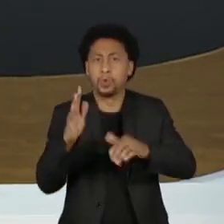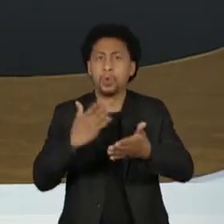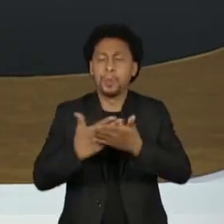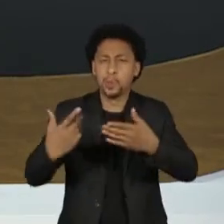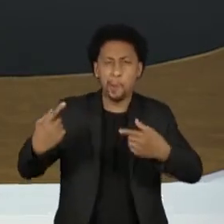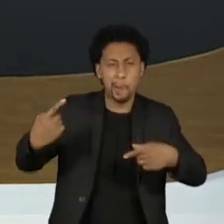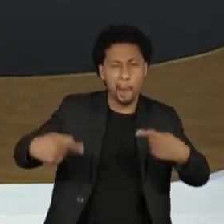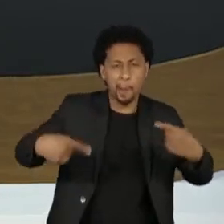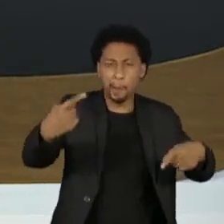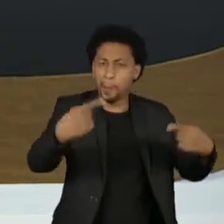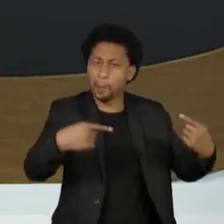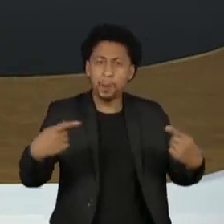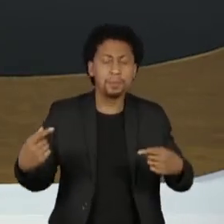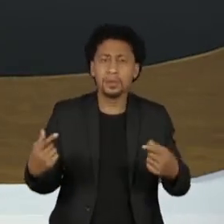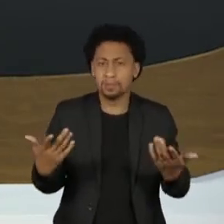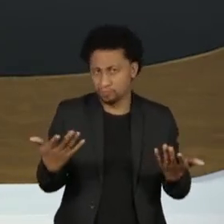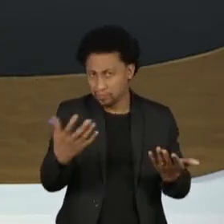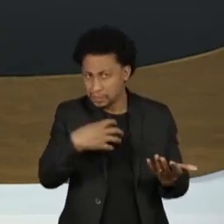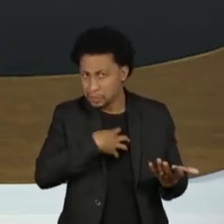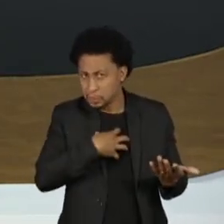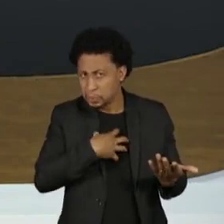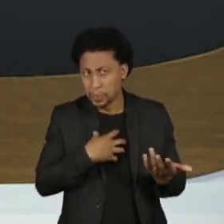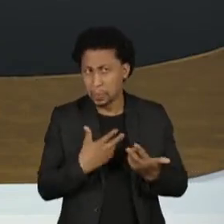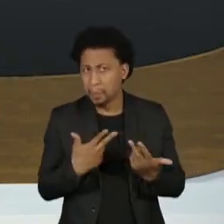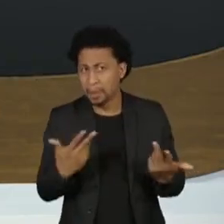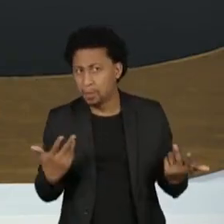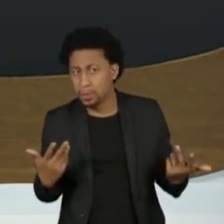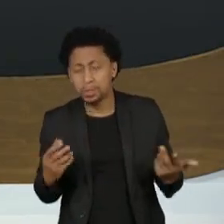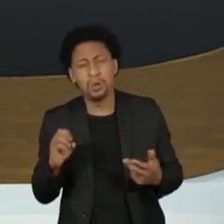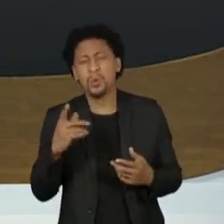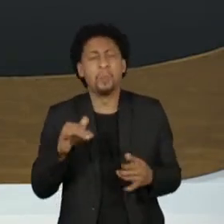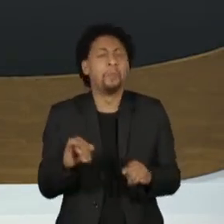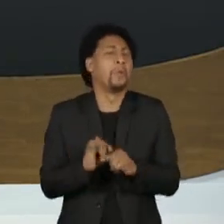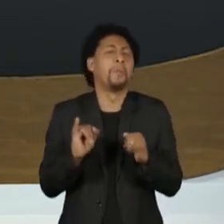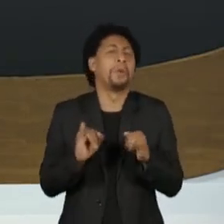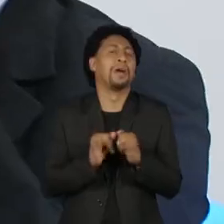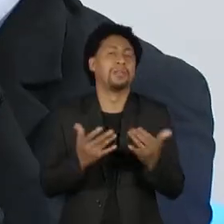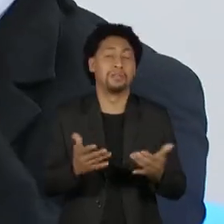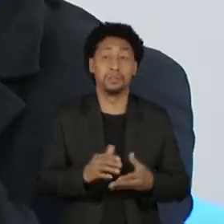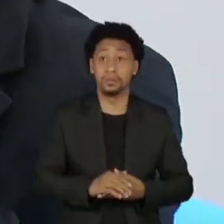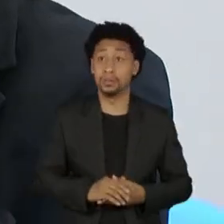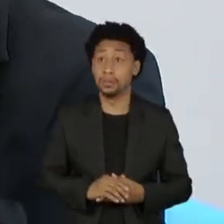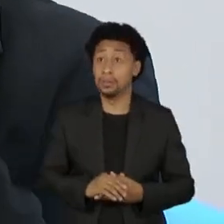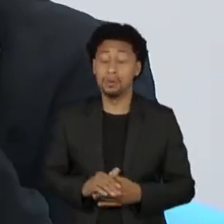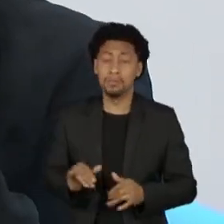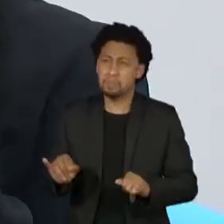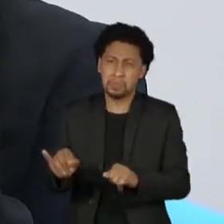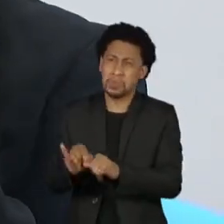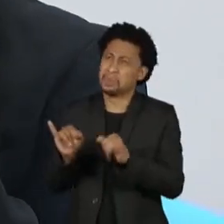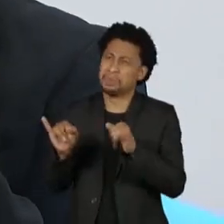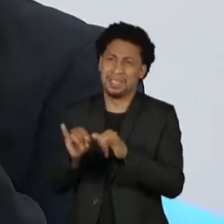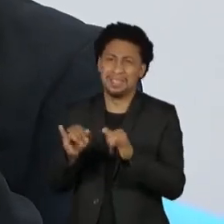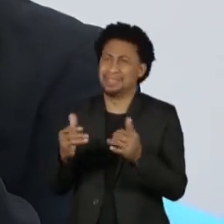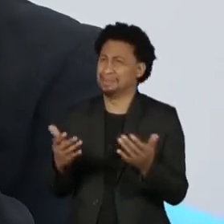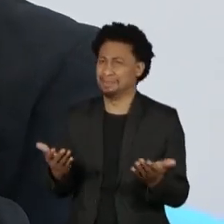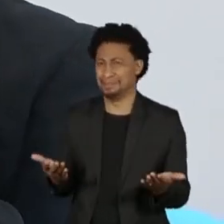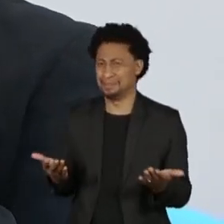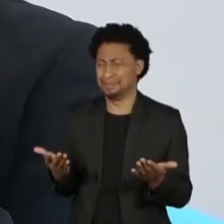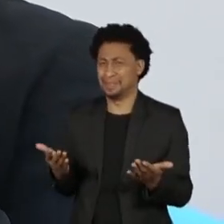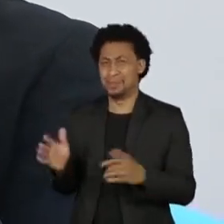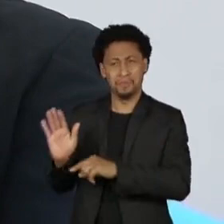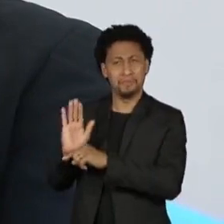esse debate se isso te impactou de alguma maneira ou se você achou uma grande bobagem eu acho que até inclusive o